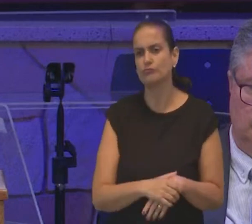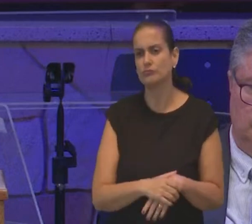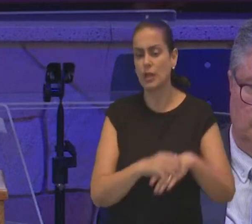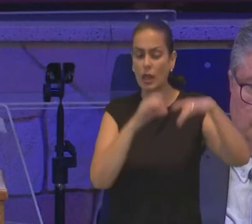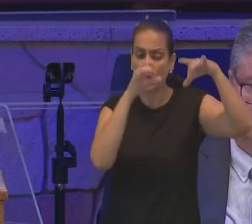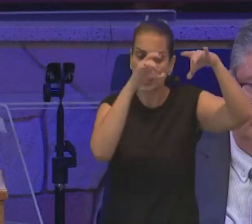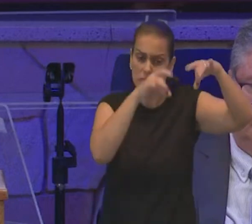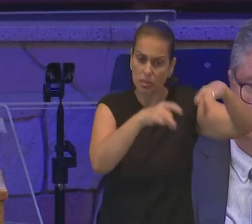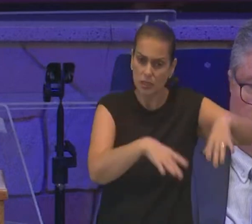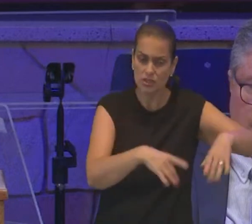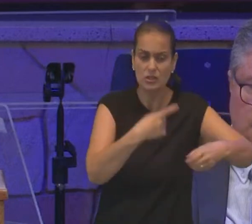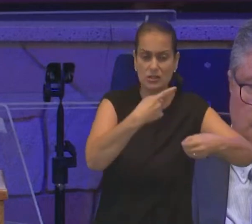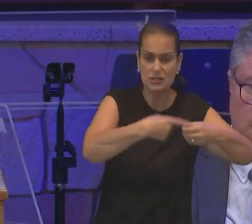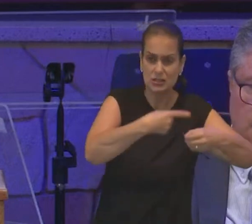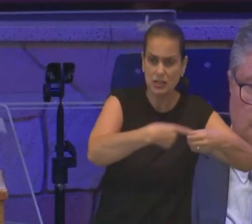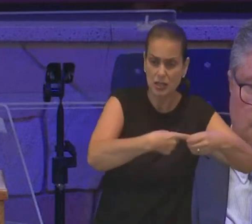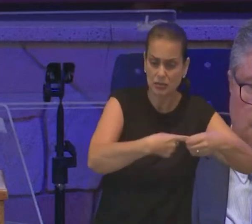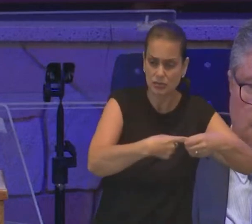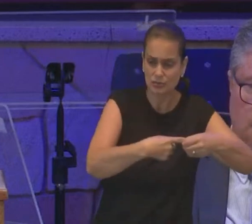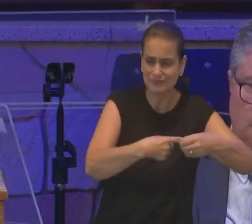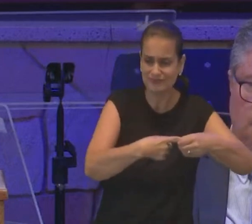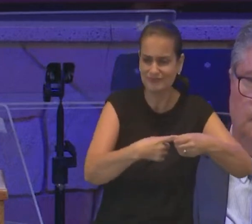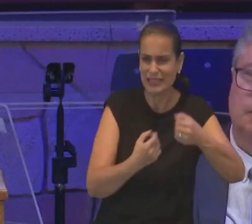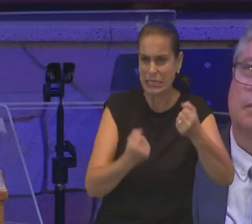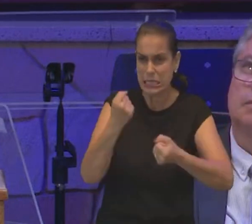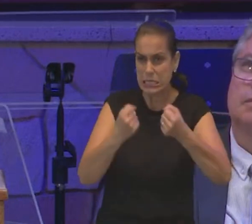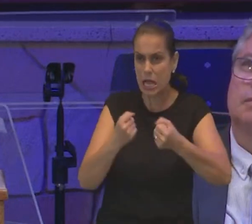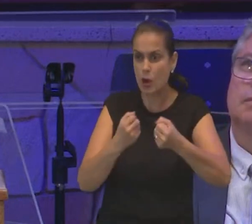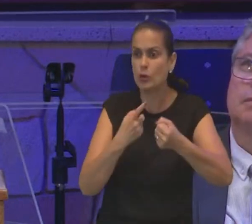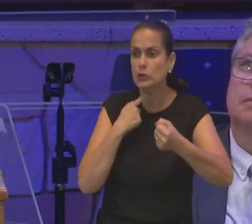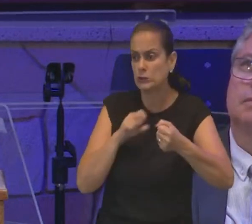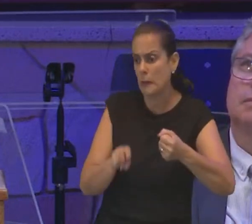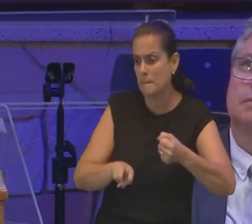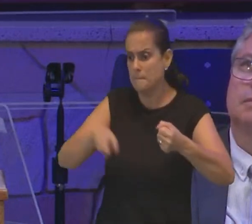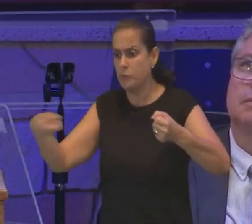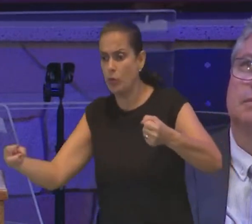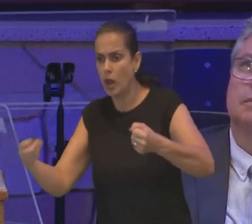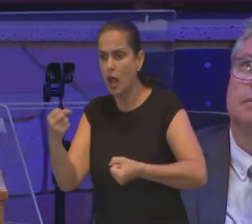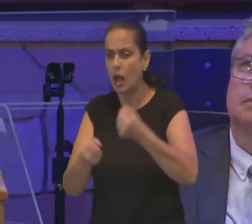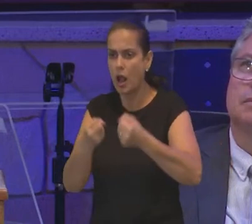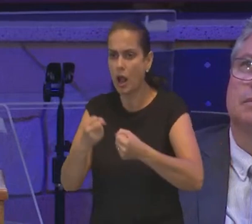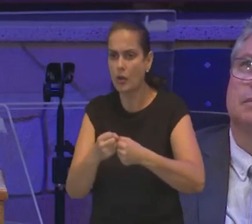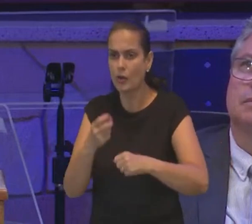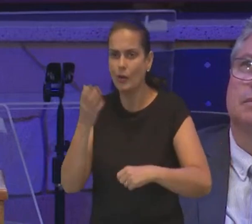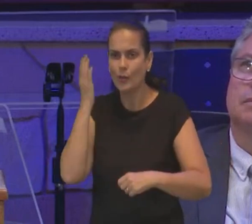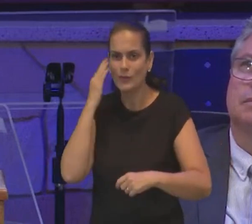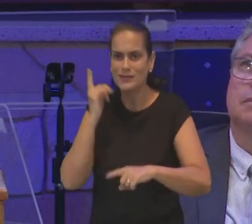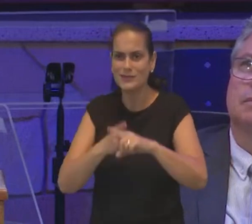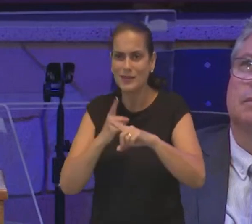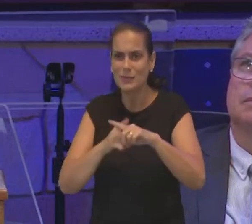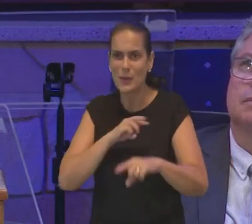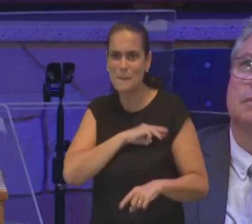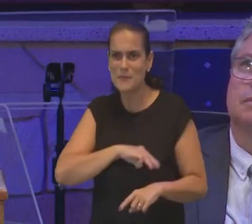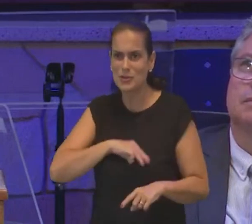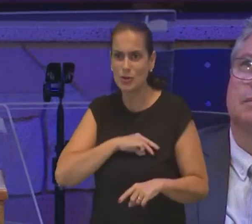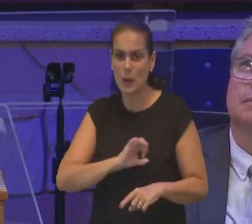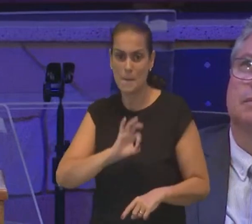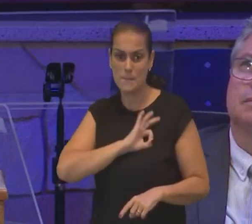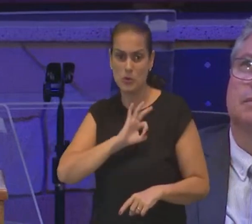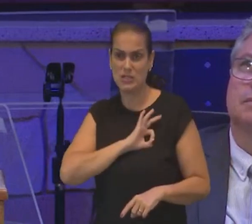No meio do caminho, Alexandre tenta pular do carro, porque soube que o missionário lá em Natal era um policial.